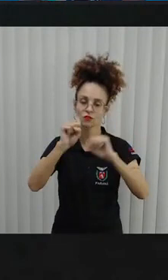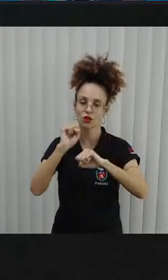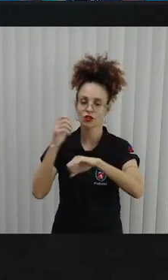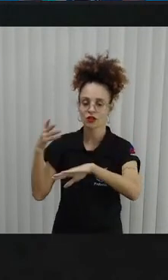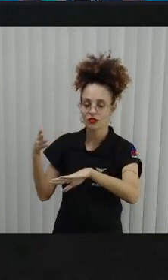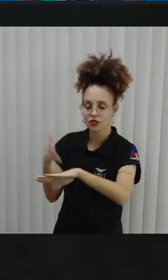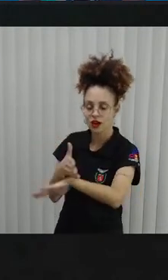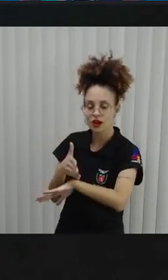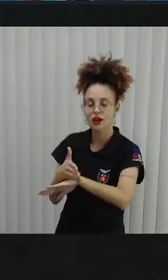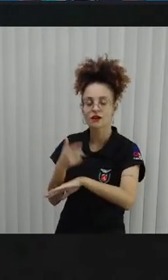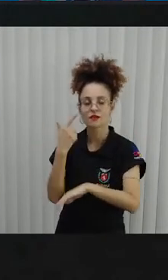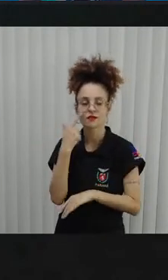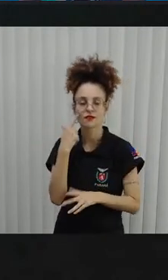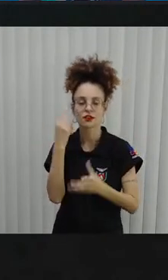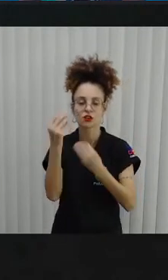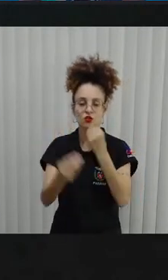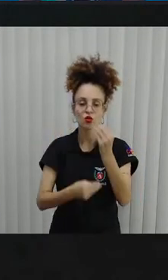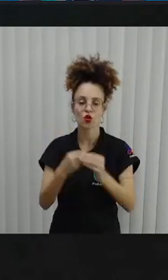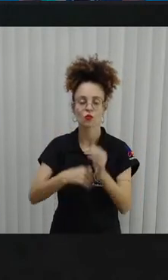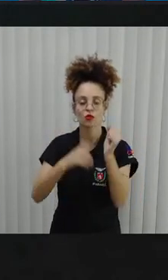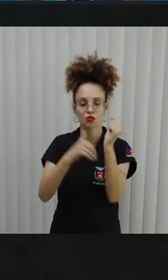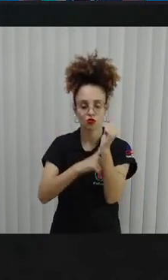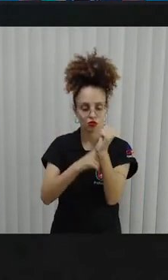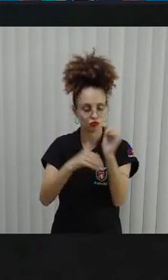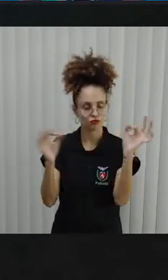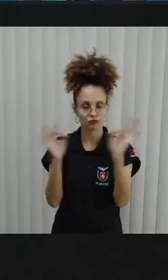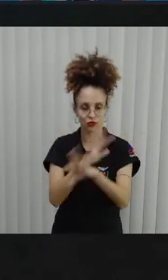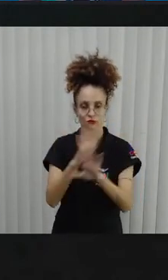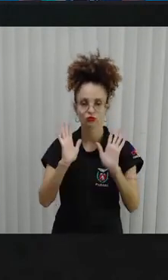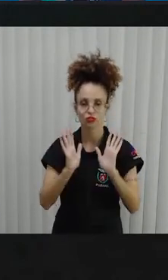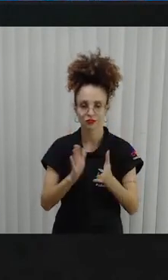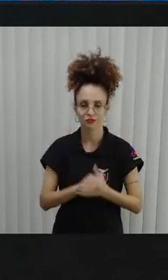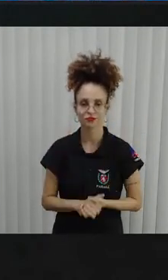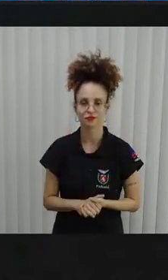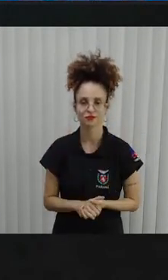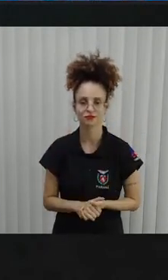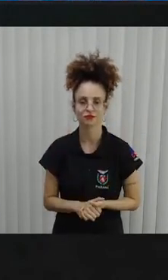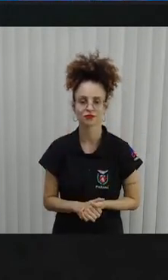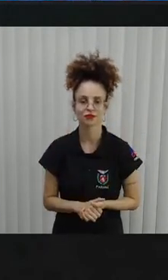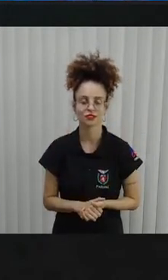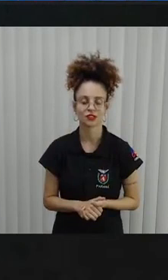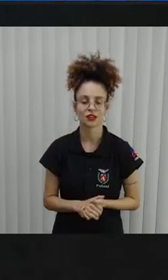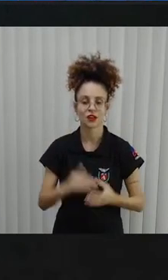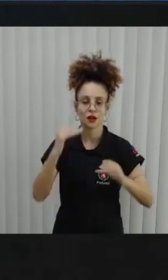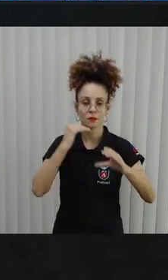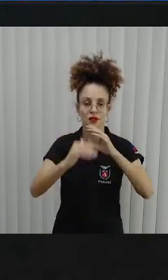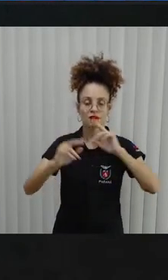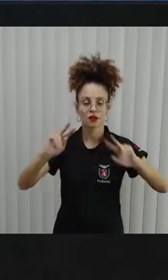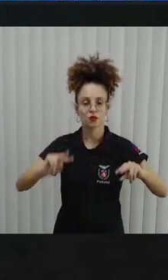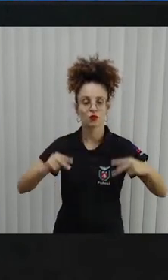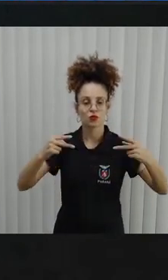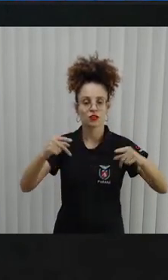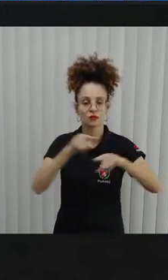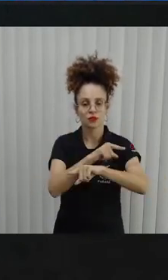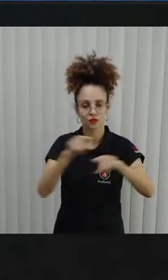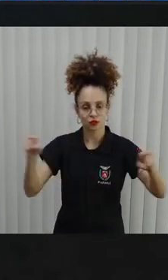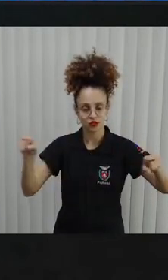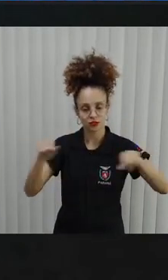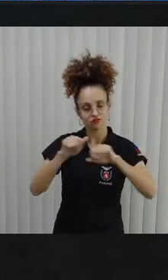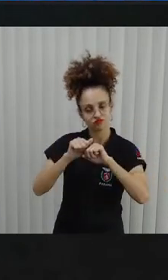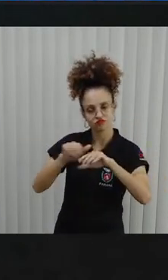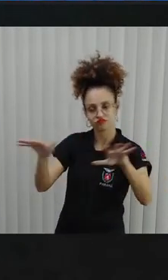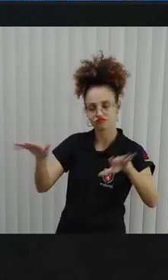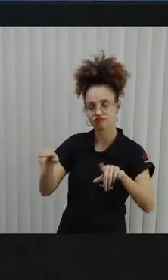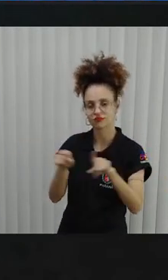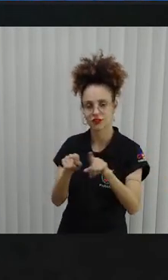acessar a descrição do vídeo, vai ter lá o código organizado, beleza? Beleza. Eu vou mandar o link desse projeto depois para vocês compartilharem aí para a